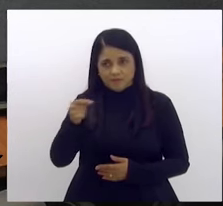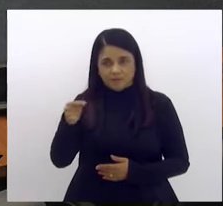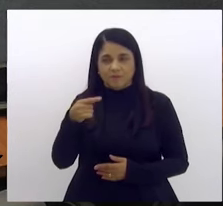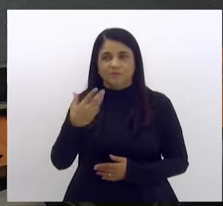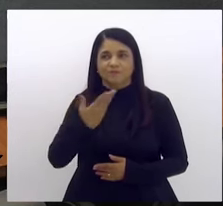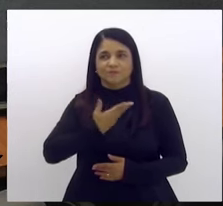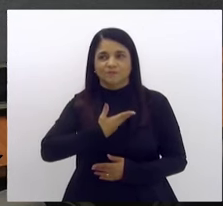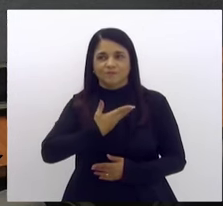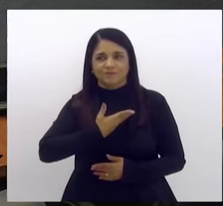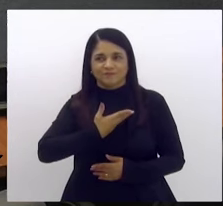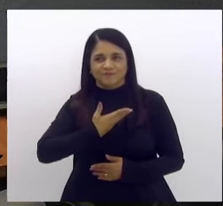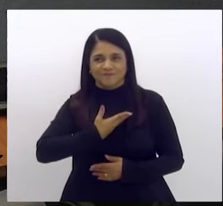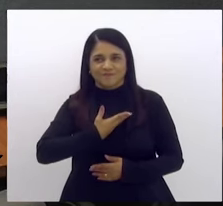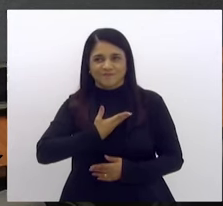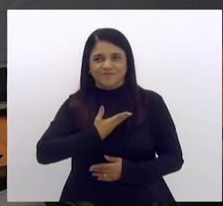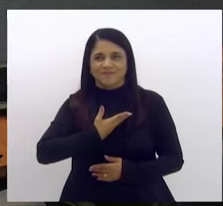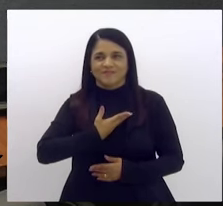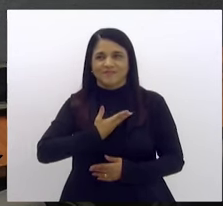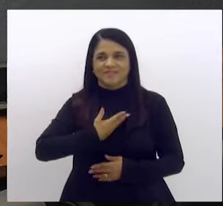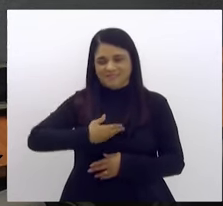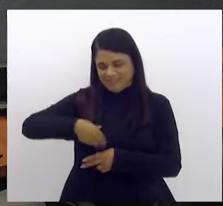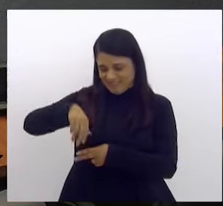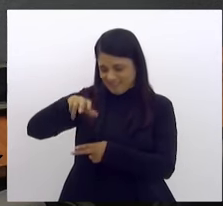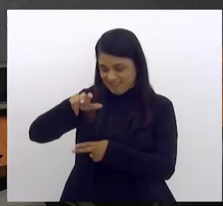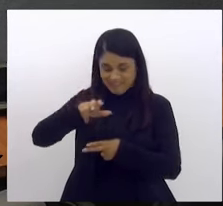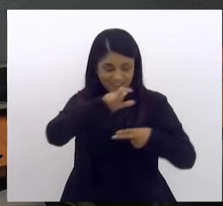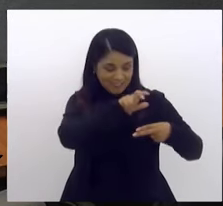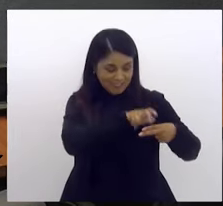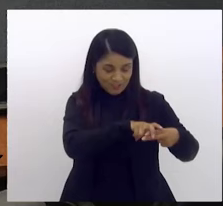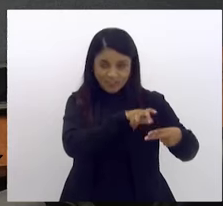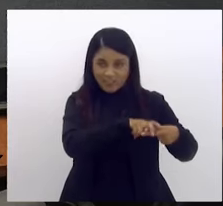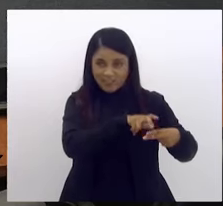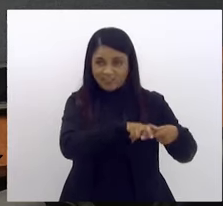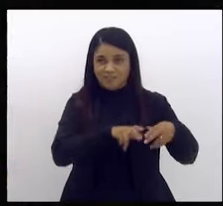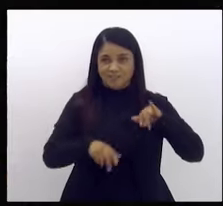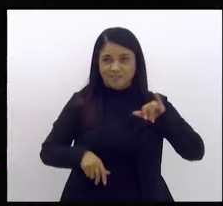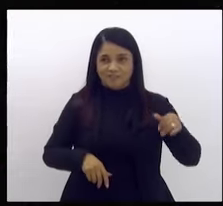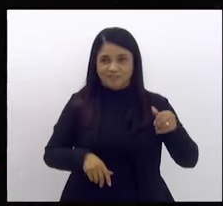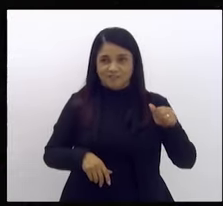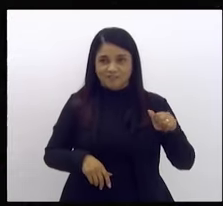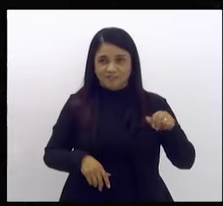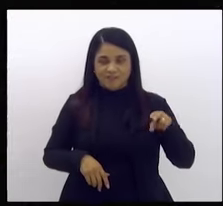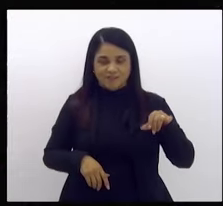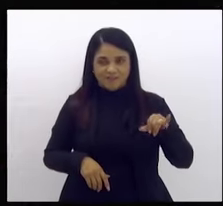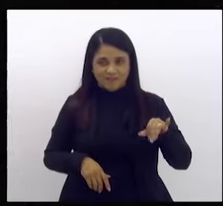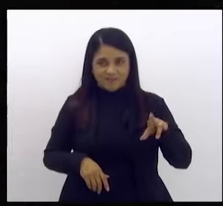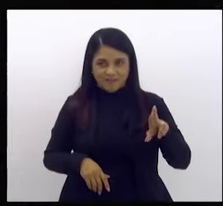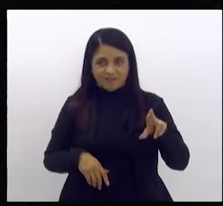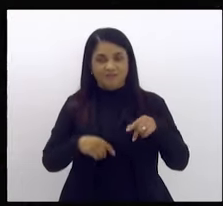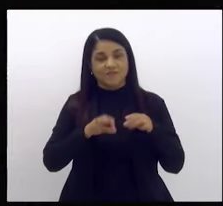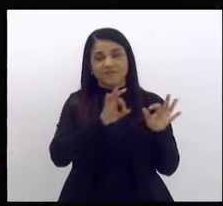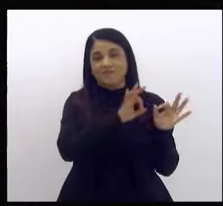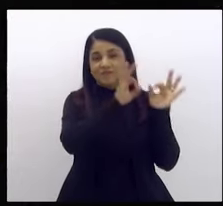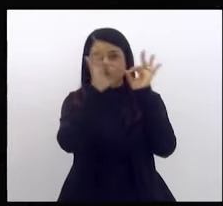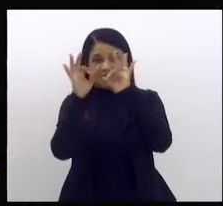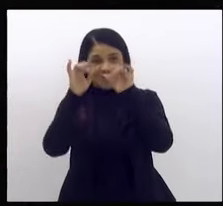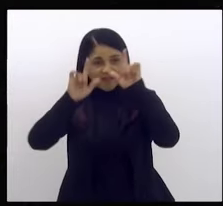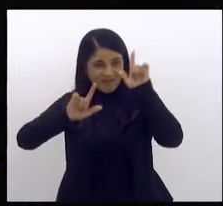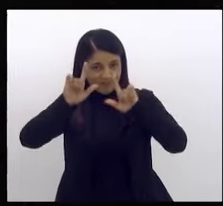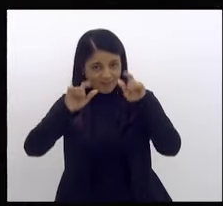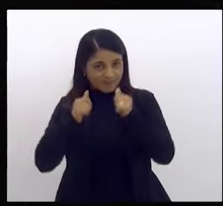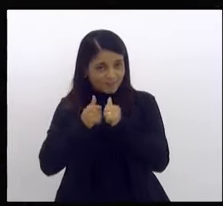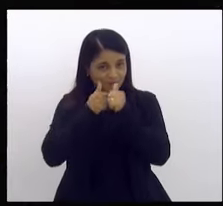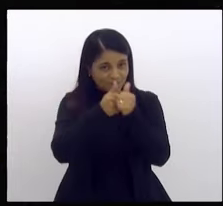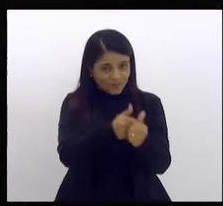companheiro resiliente da primeira cadeira da esquerda, Jari Oliveira, a todos que nos acompanham aqui pela TV Alerge. Eu